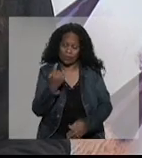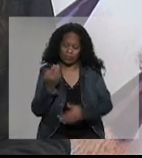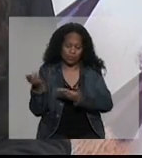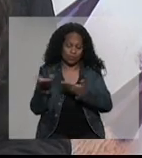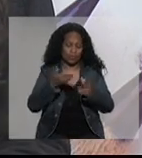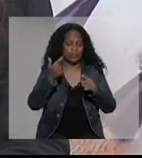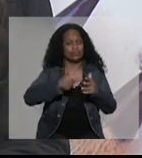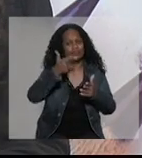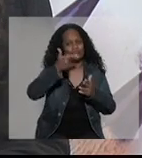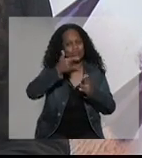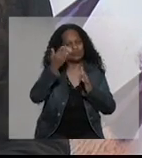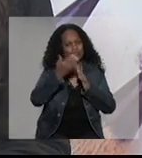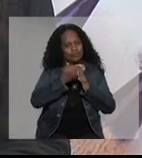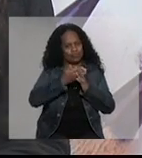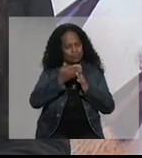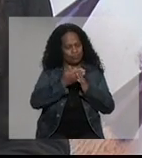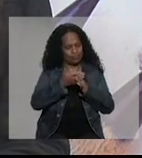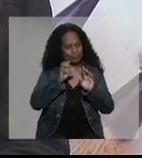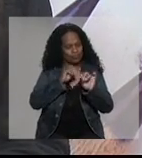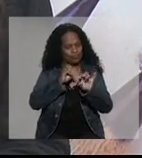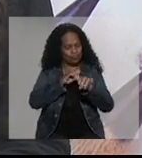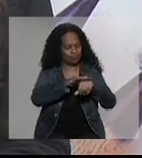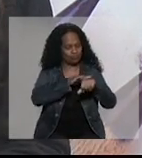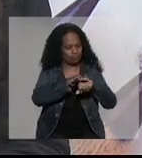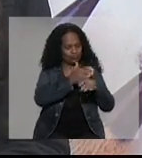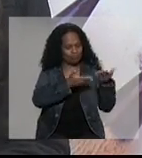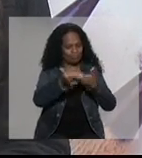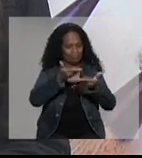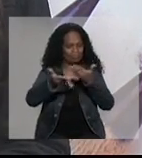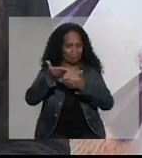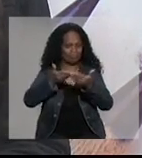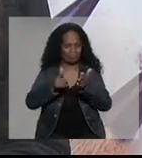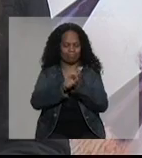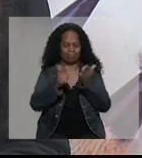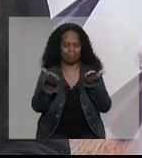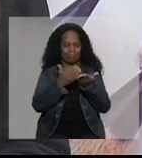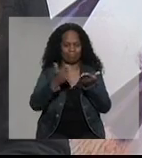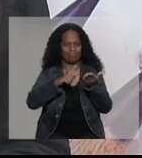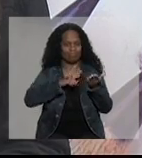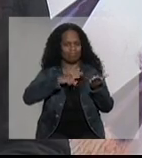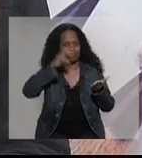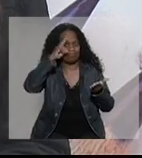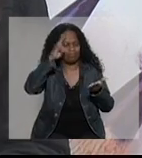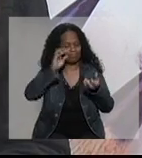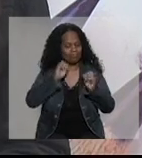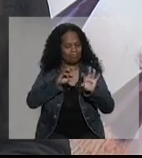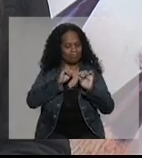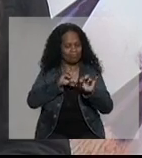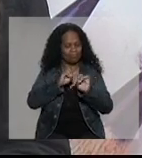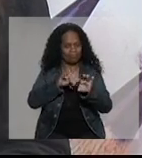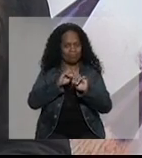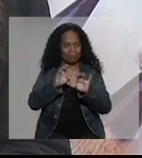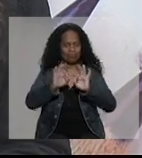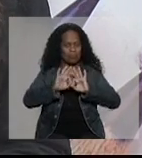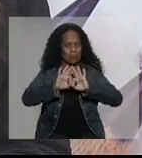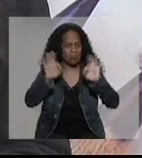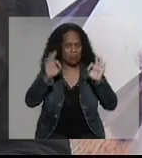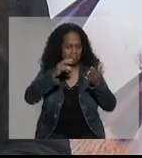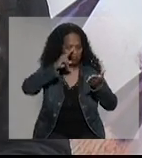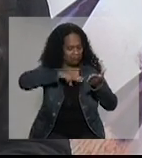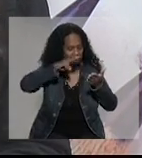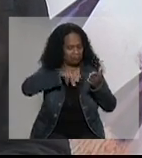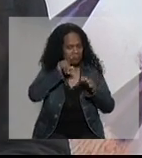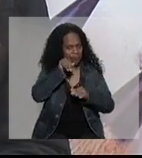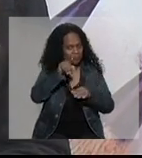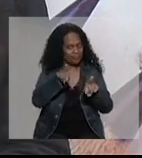Nós estamos no segundo bloco do Educação, discutindo mensagens de livros que trazem histórias que ensinam e que são uma boa dica de leitura